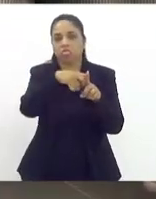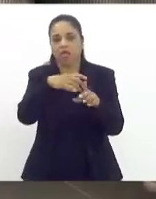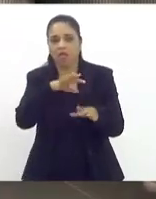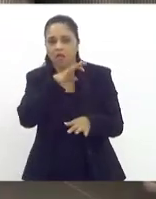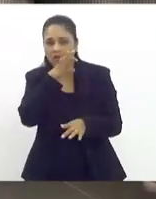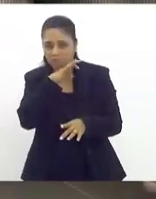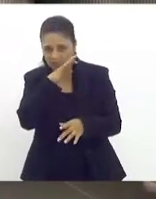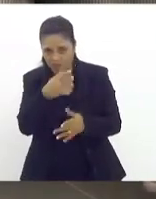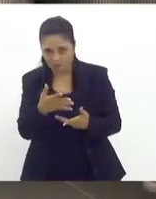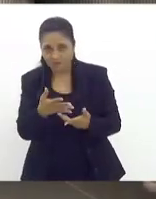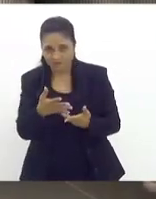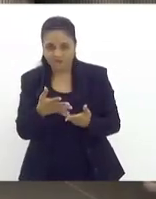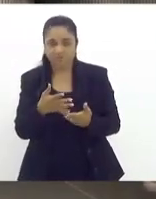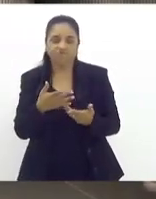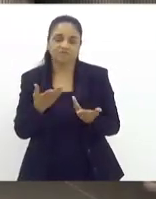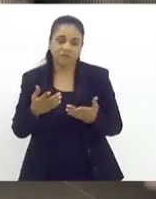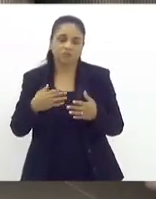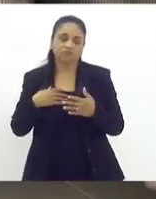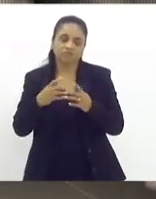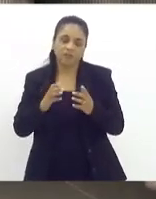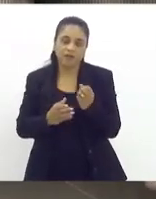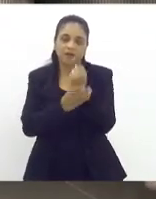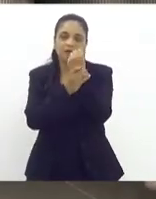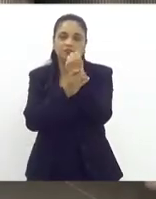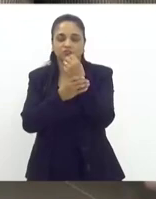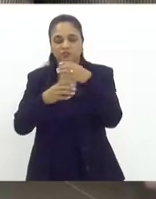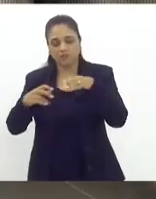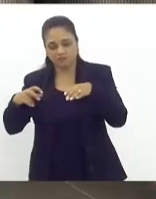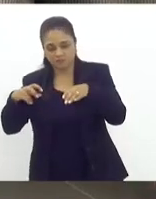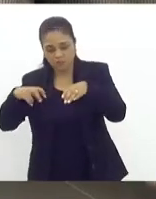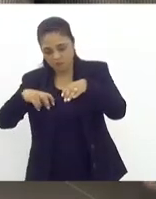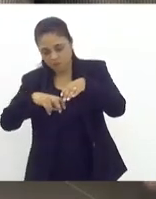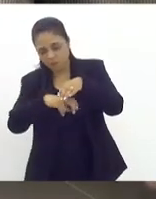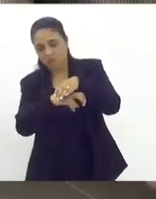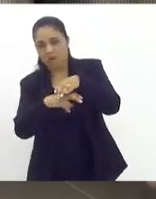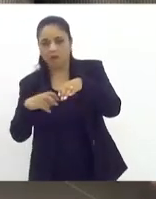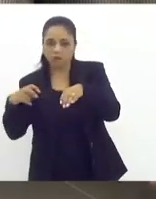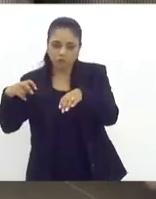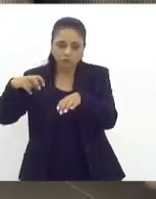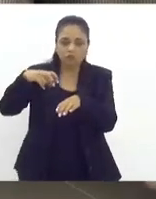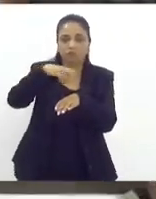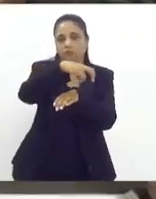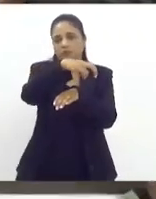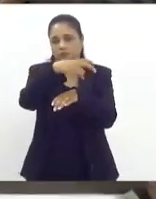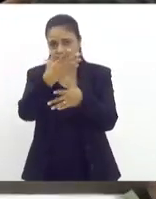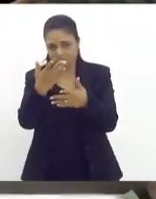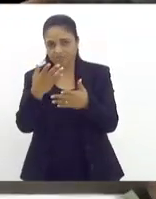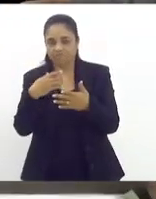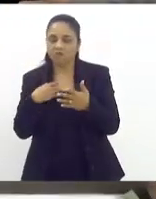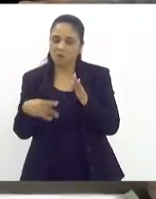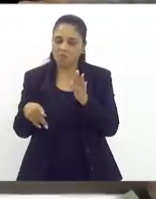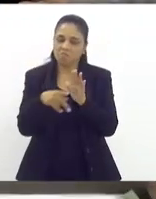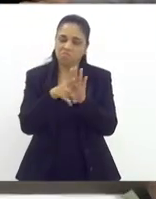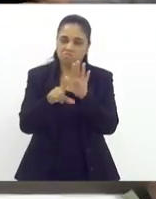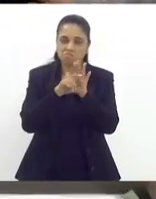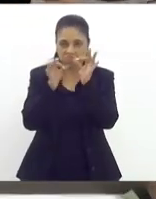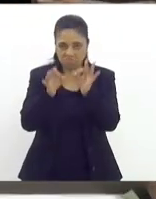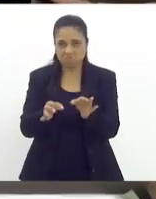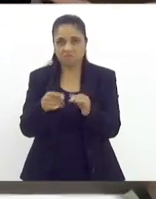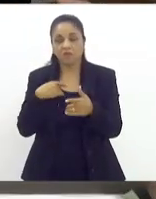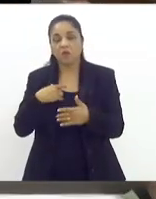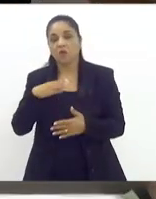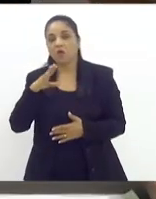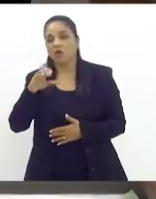e garantir esses corredores. Portanto, é meritório o projeto. O CEPERJ